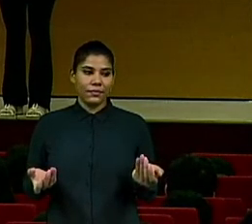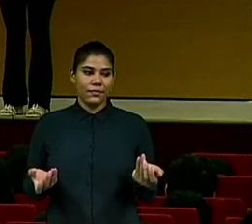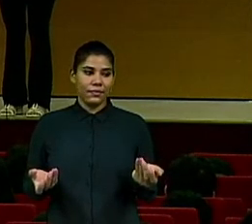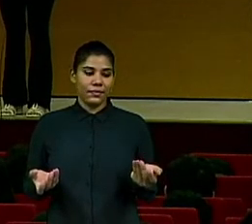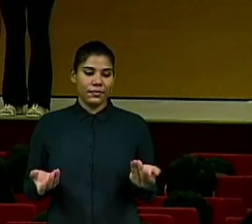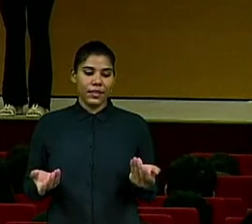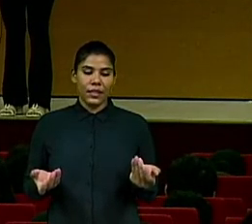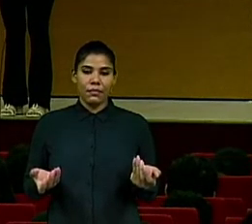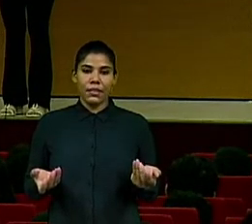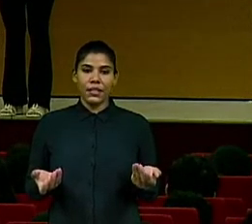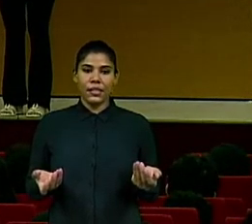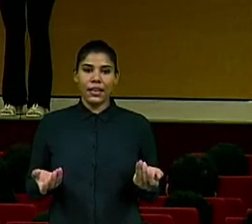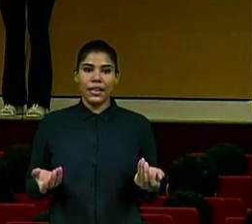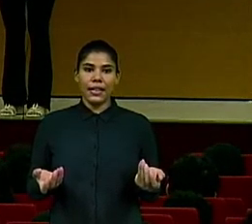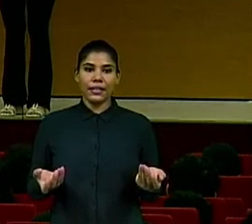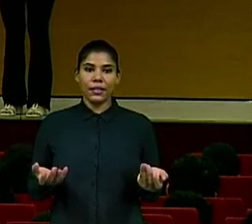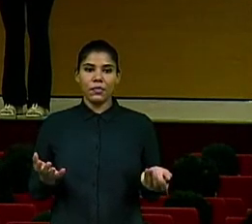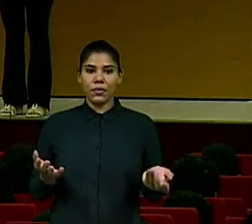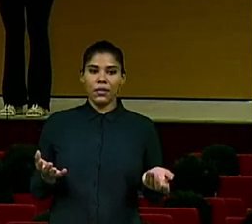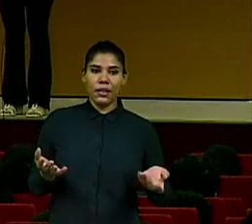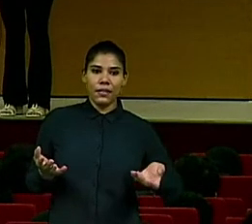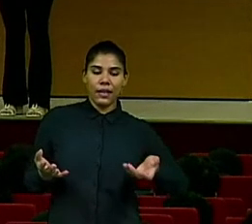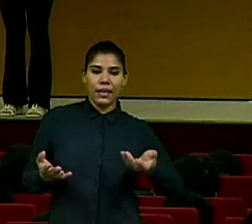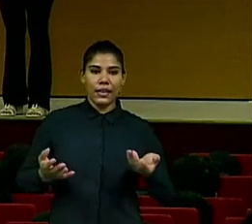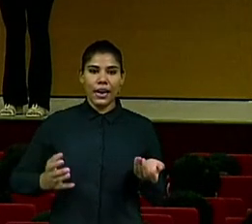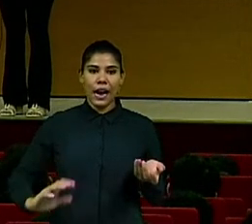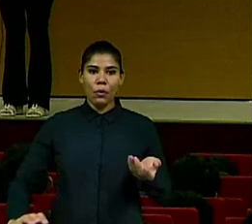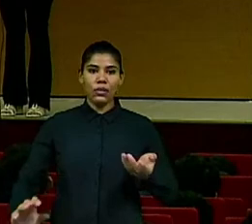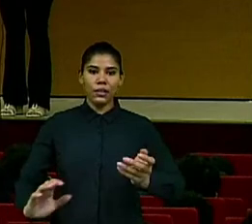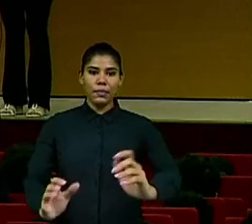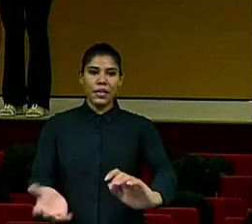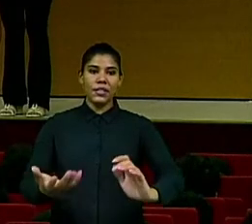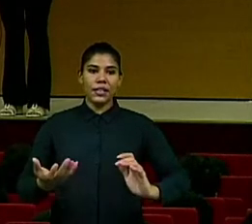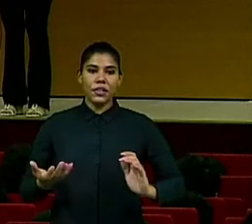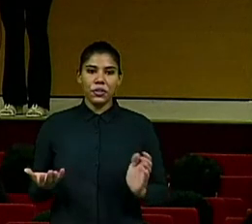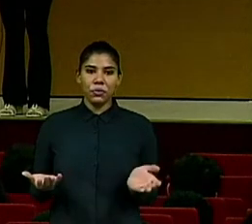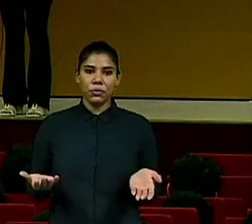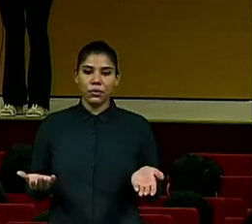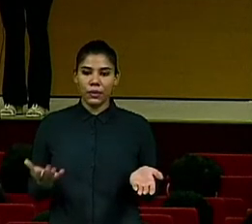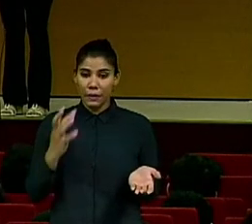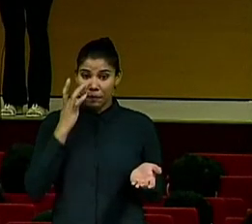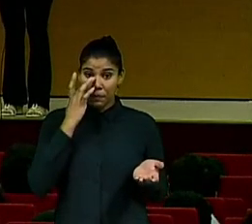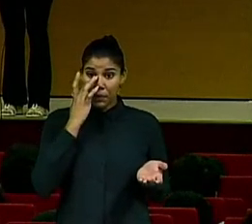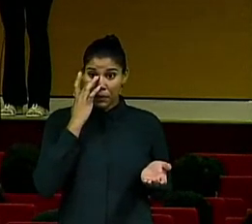pessoal nós tivemos até hoje quantos presidentes eleitos